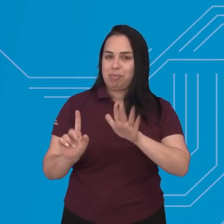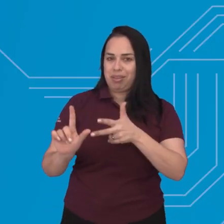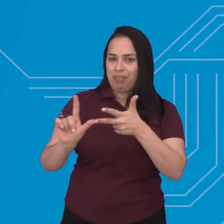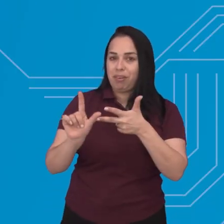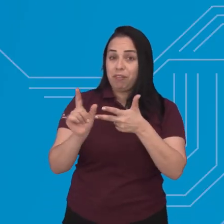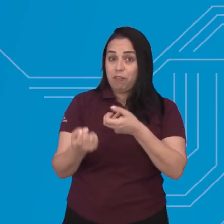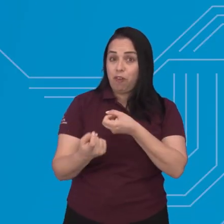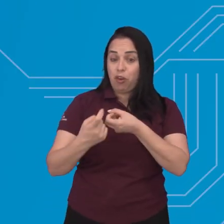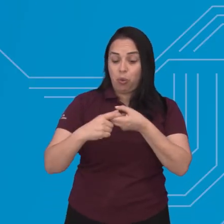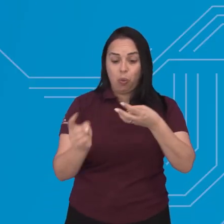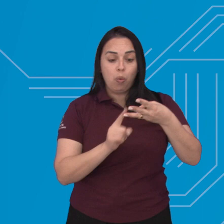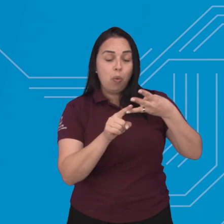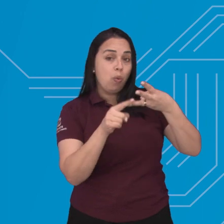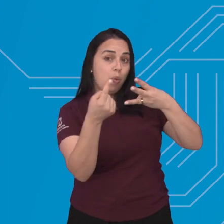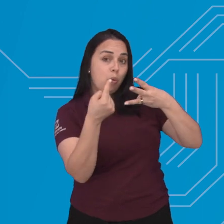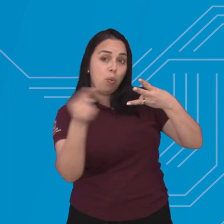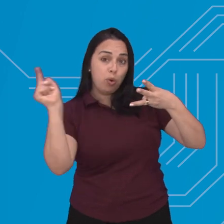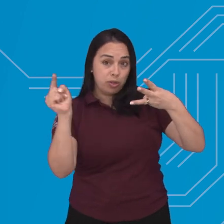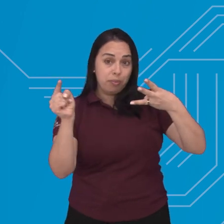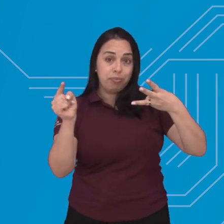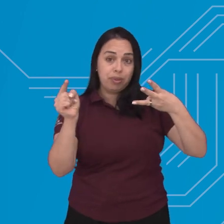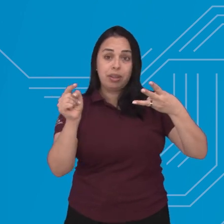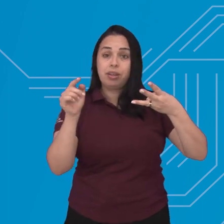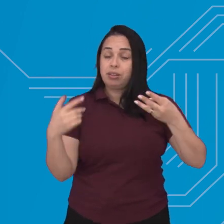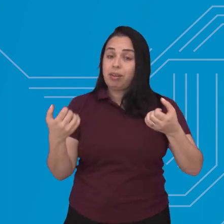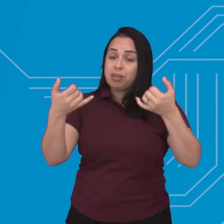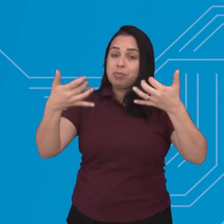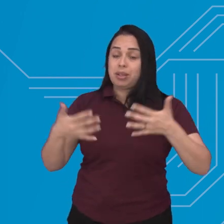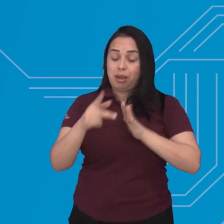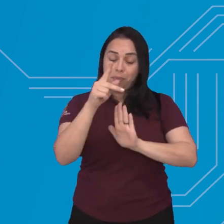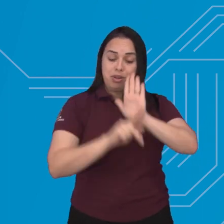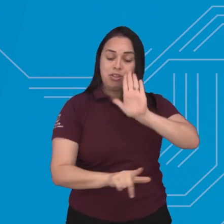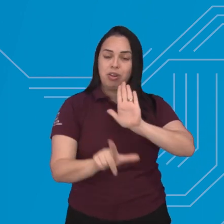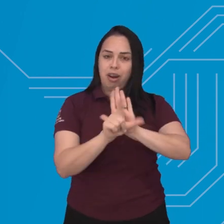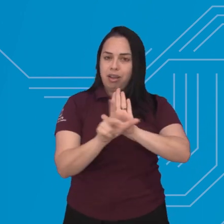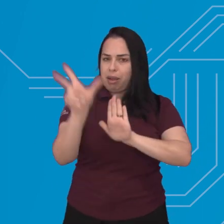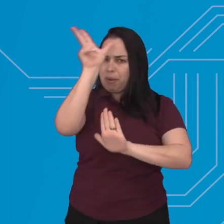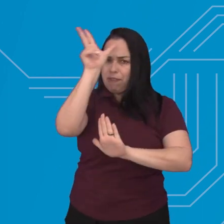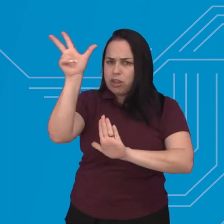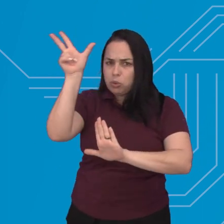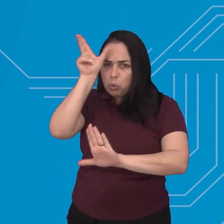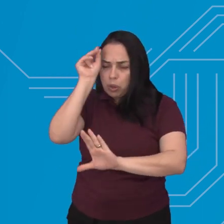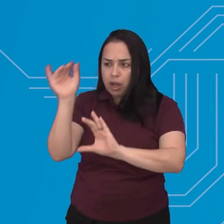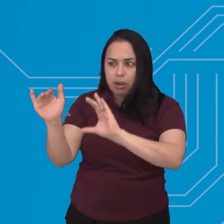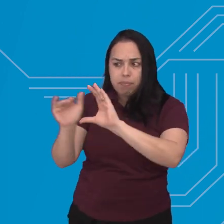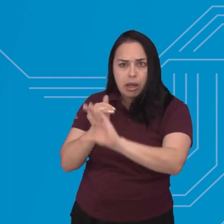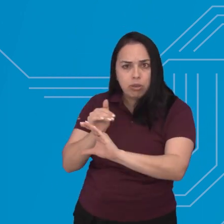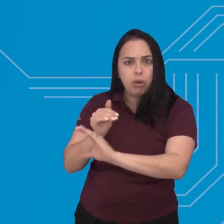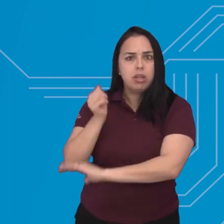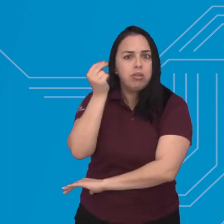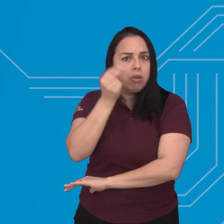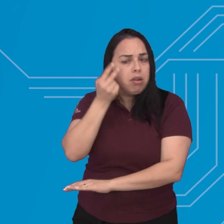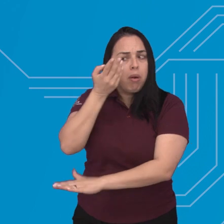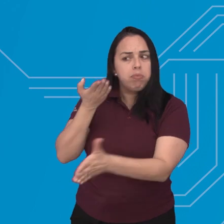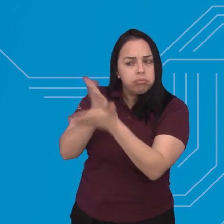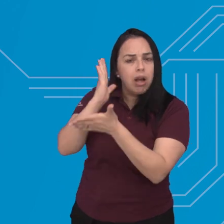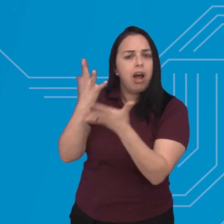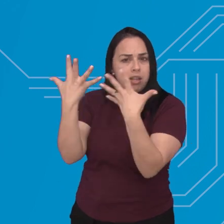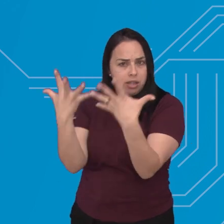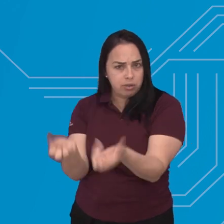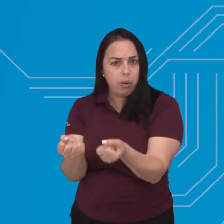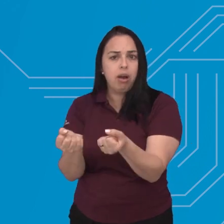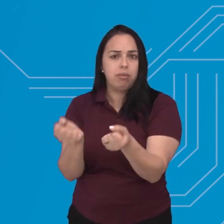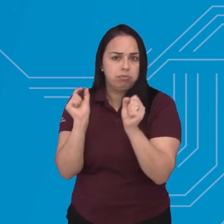Voltamos para o último bloco do Semana Legislativa. Um projeto de lei do Poder Executivo aprovado pelos vereadores aqui na